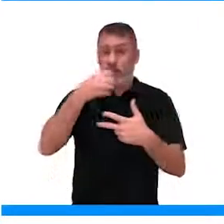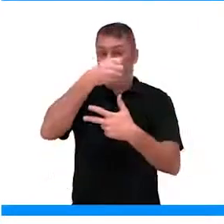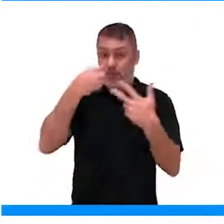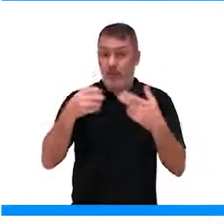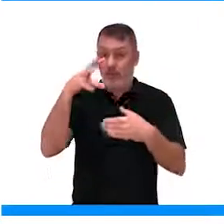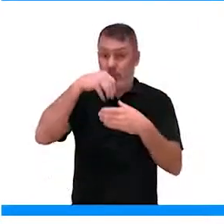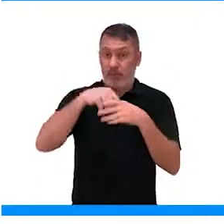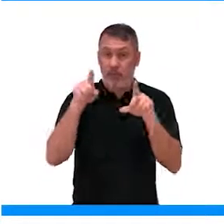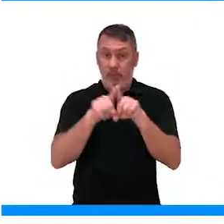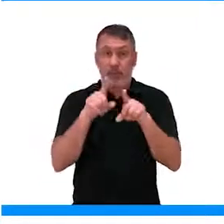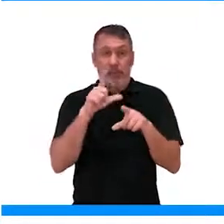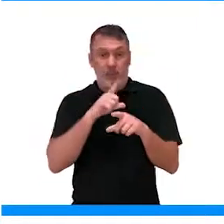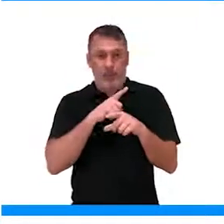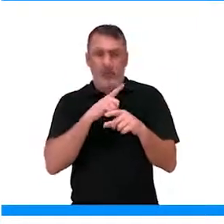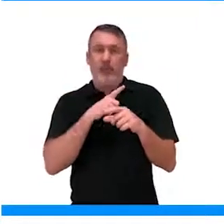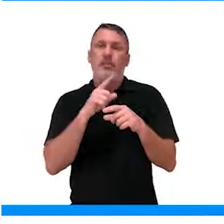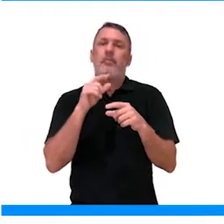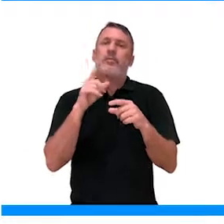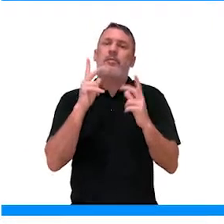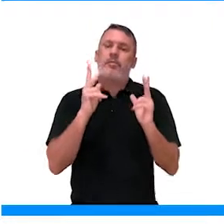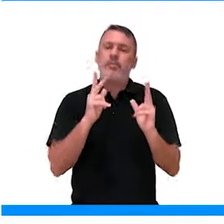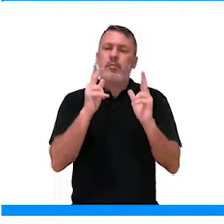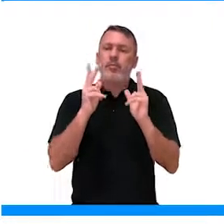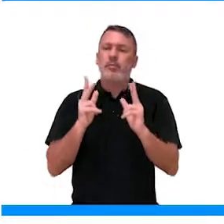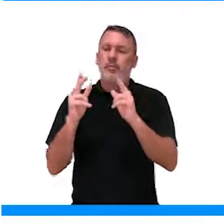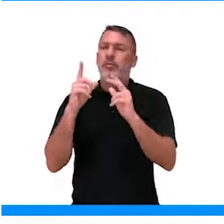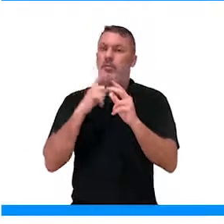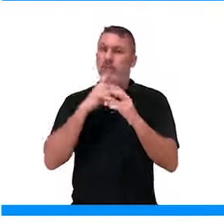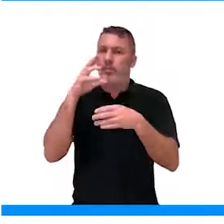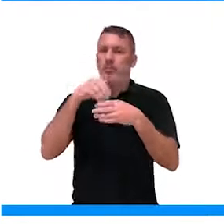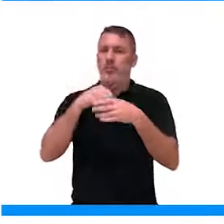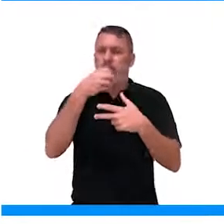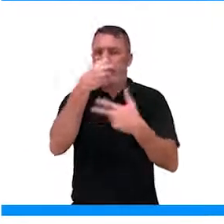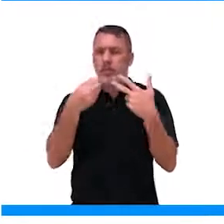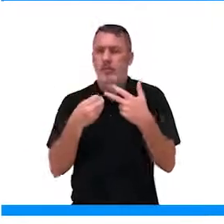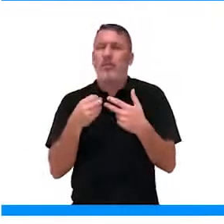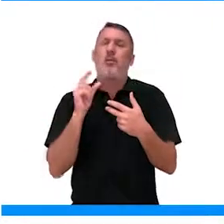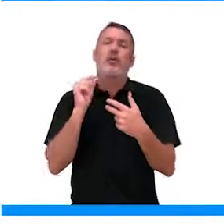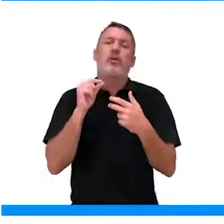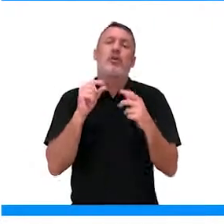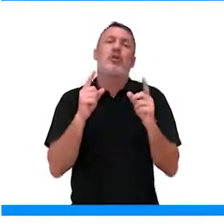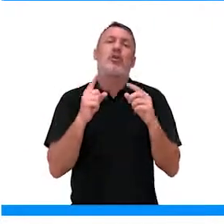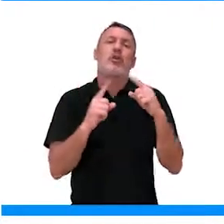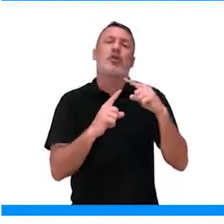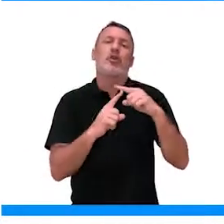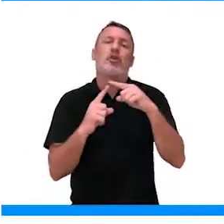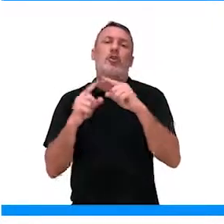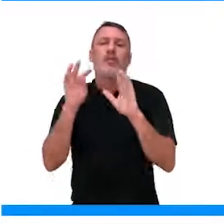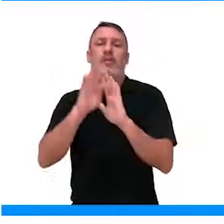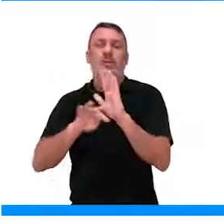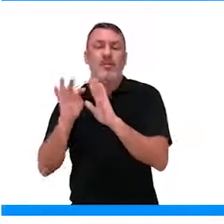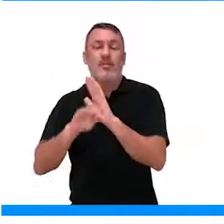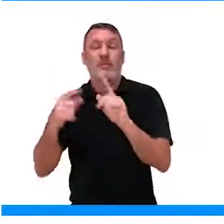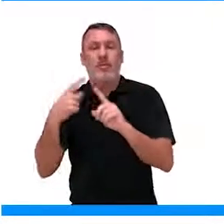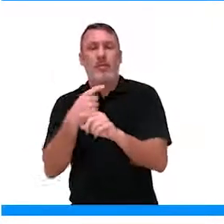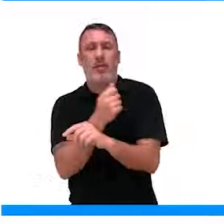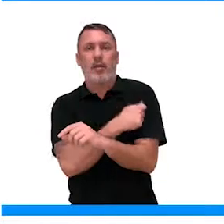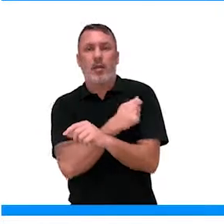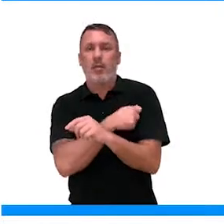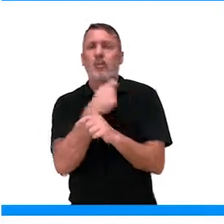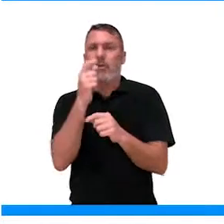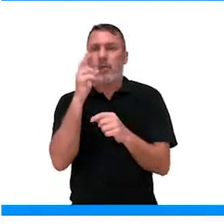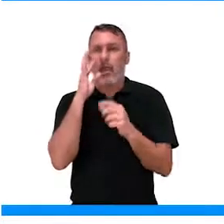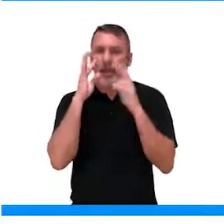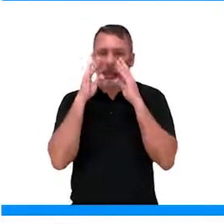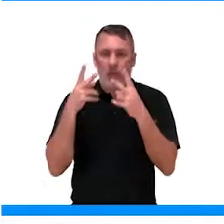No Enem, a gente tem também alguns fragmentos, né? Umas partezinhas de gêneros textuais. Então, é importante que o aluno